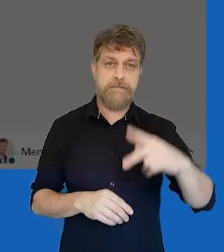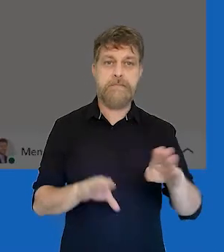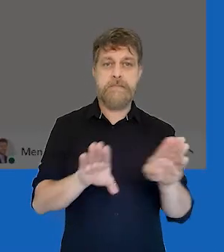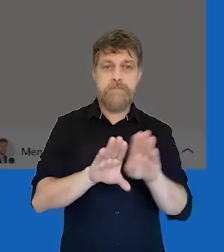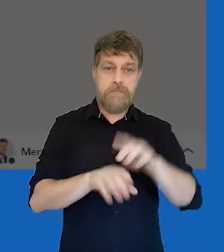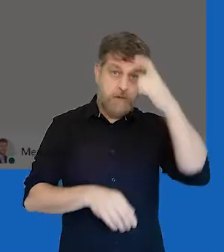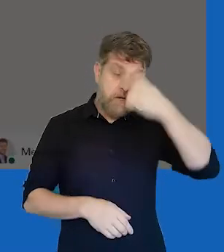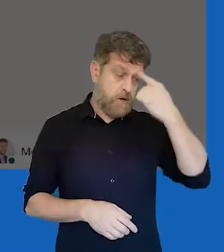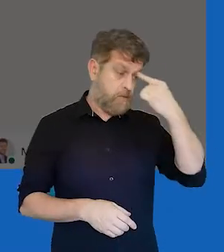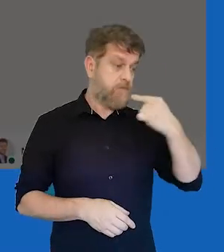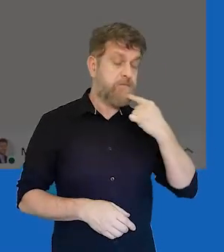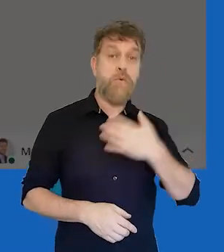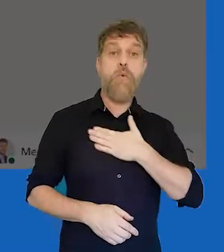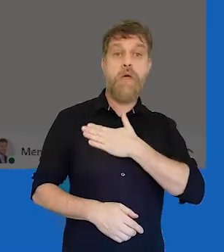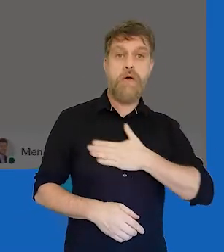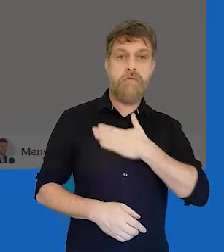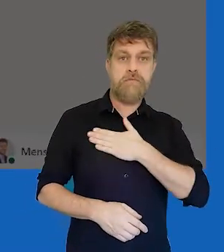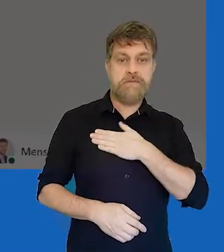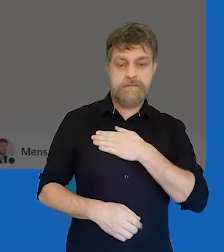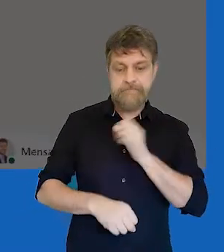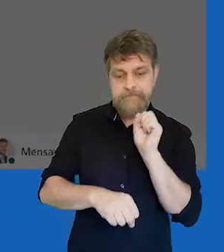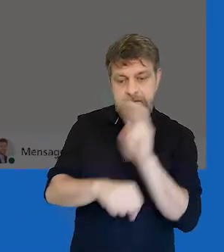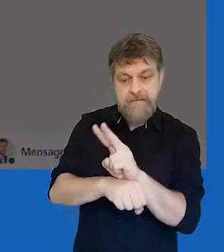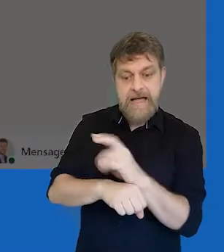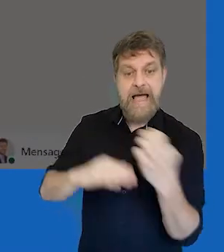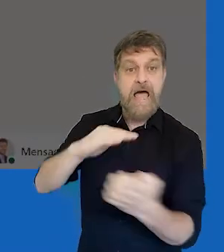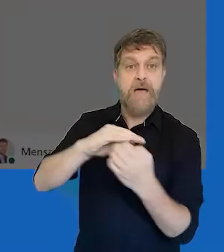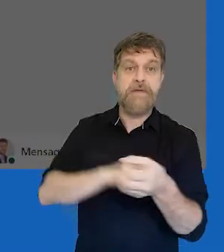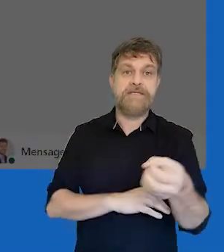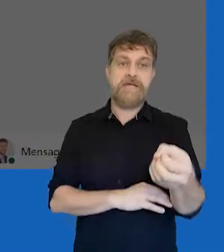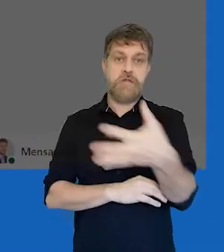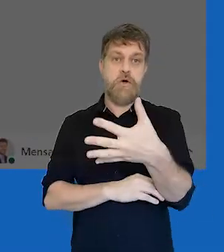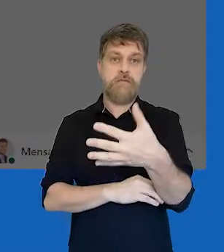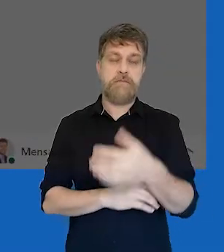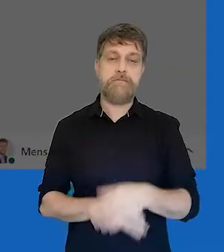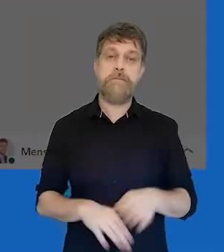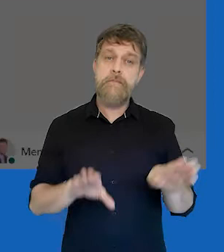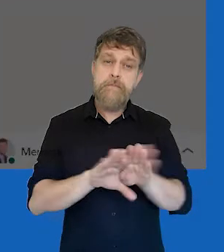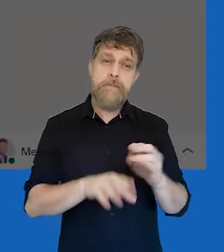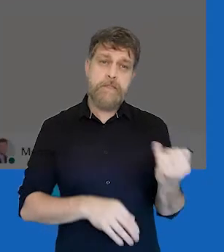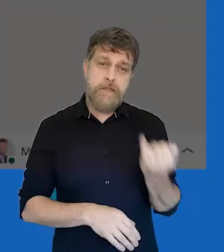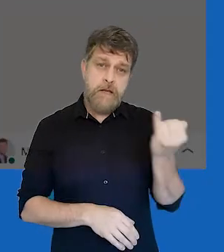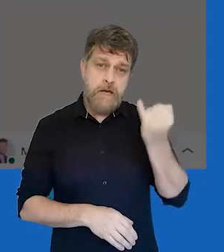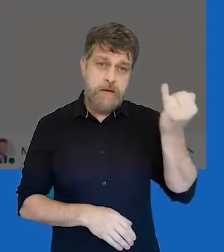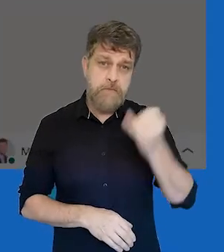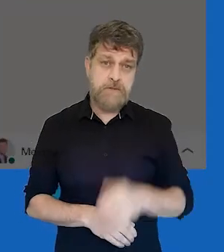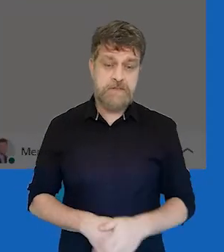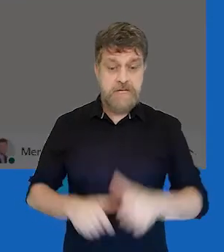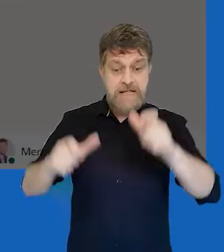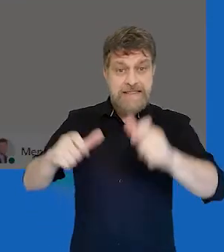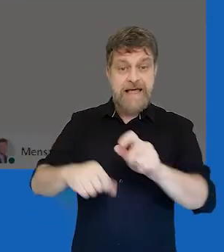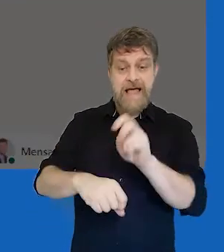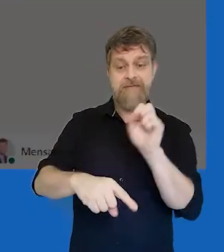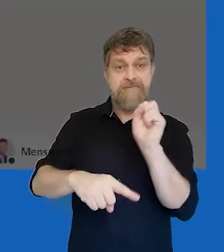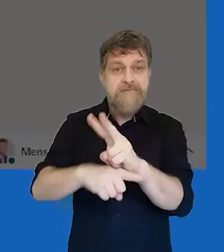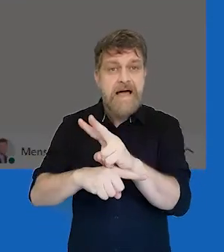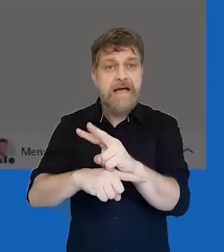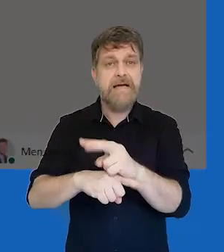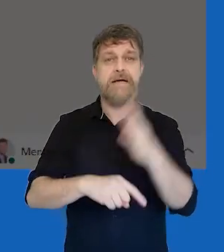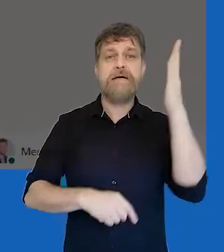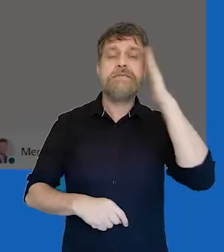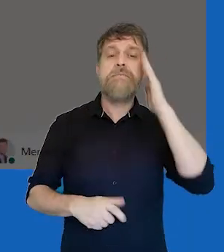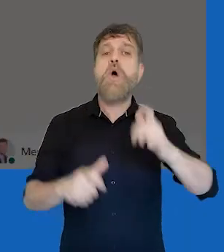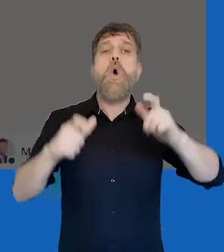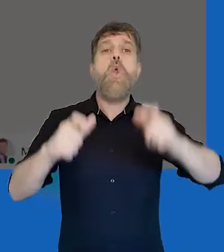acredito que tem o meu perfil que eu gostaria de exercer numa nova empresa Além disso é importante aqui na localização da vaga quais